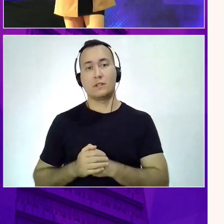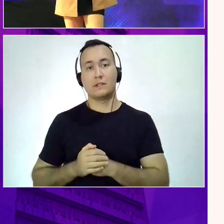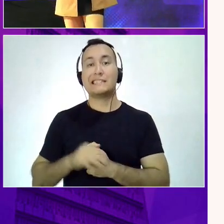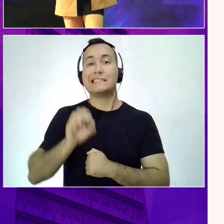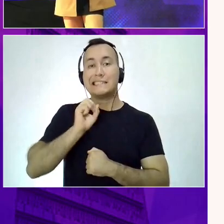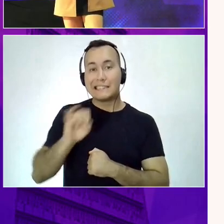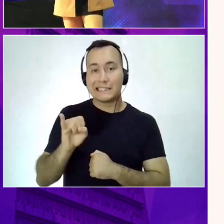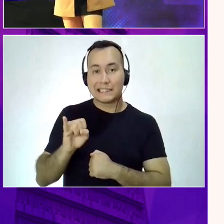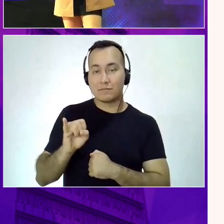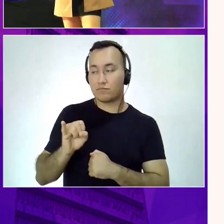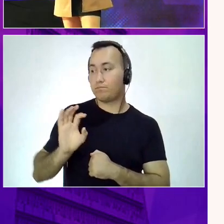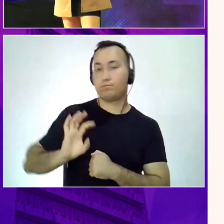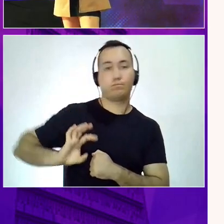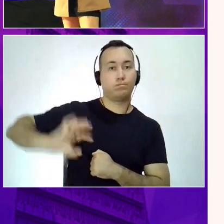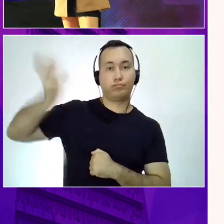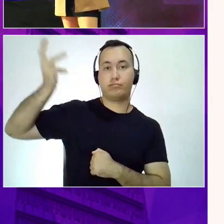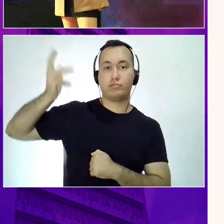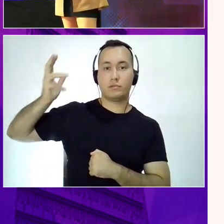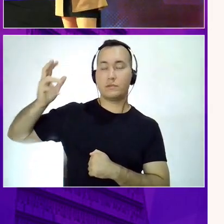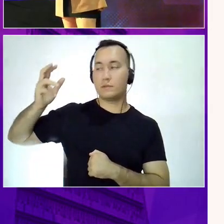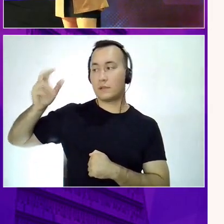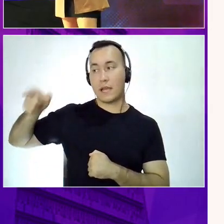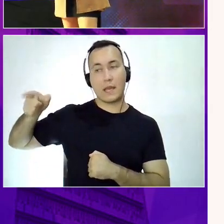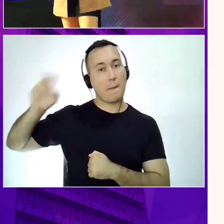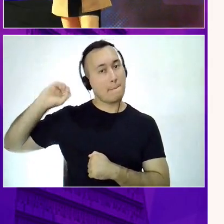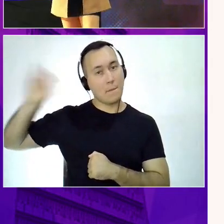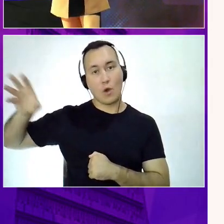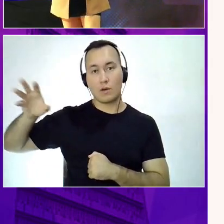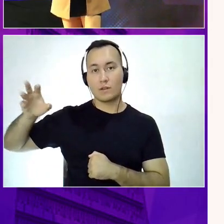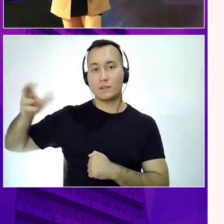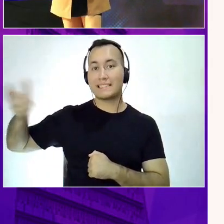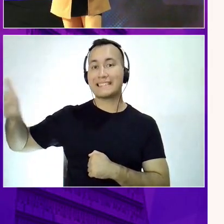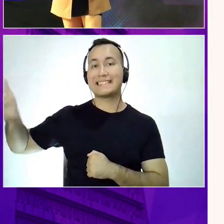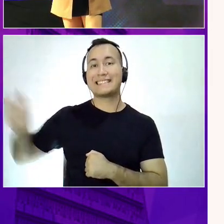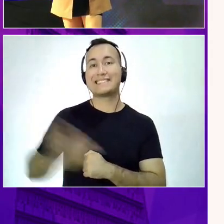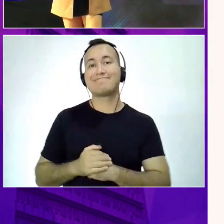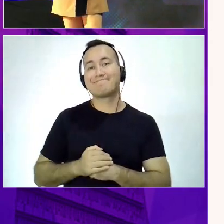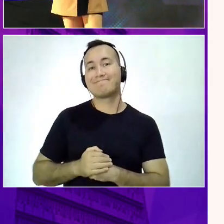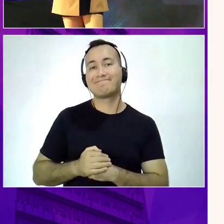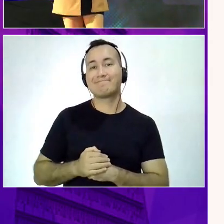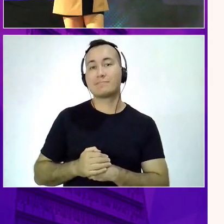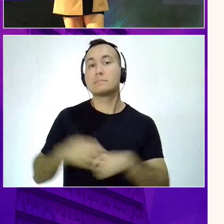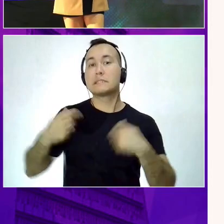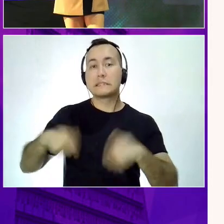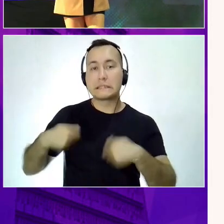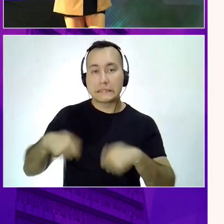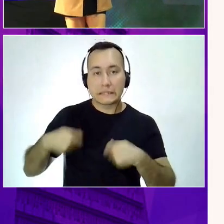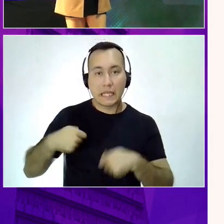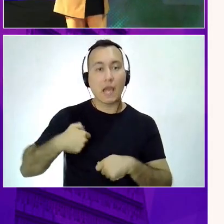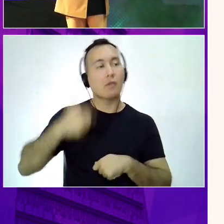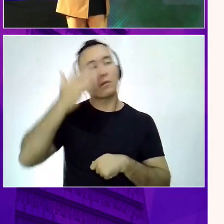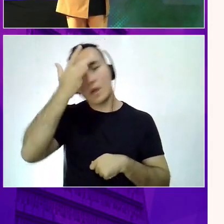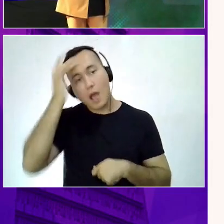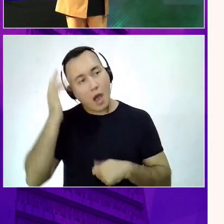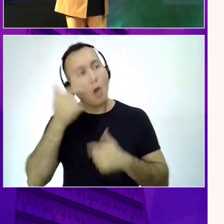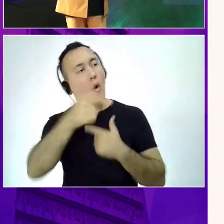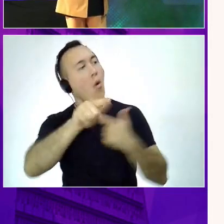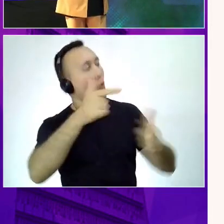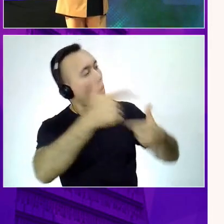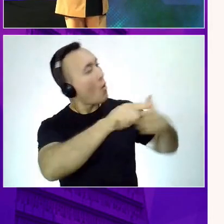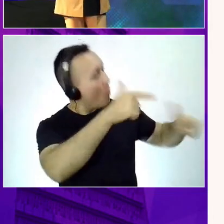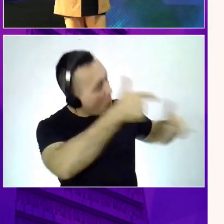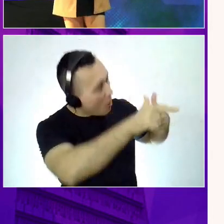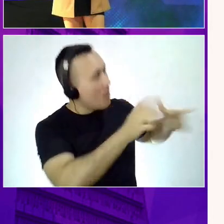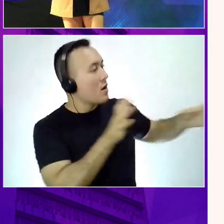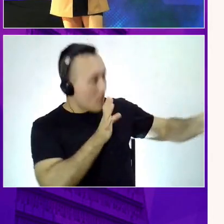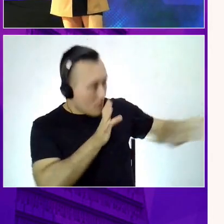eu vou ter que começar a contratar pessoas desenvolvedoras que entendem dessa tecnologia, sendo que eu posso não ter projeto para alocar para elas em